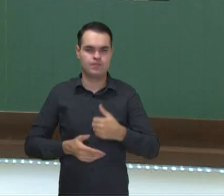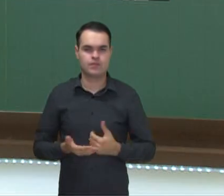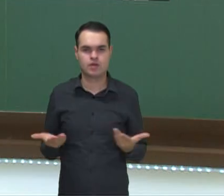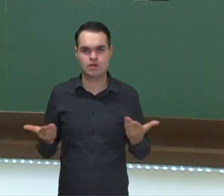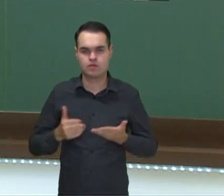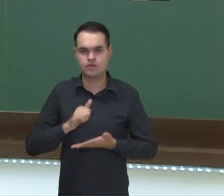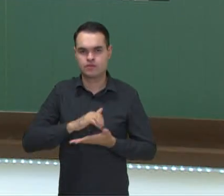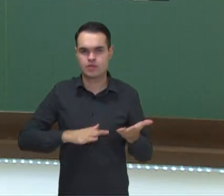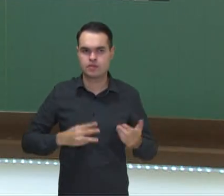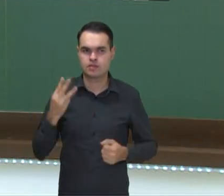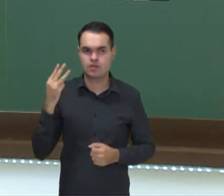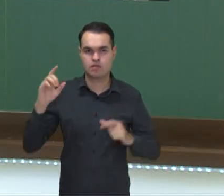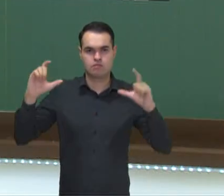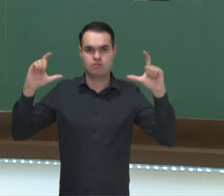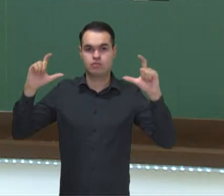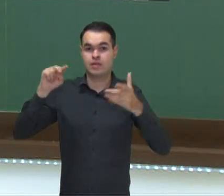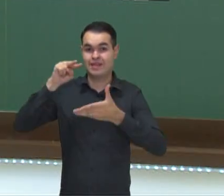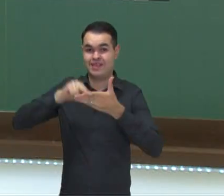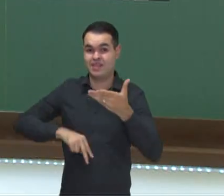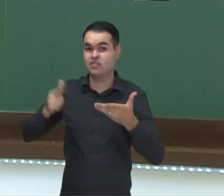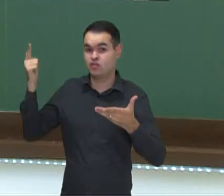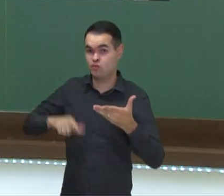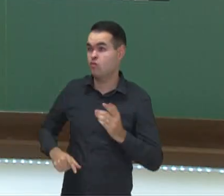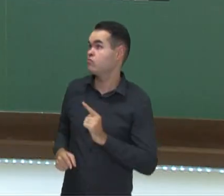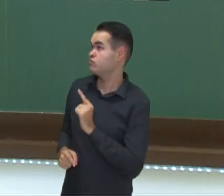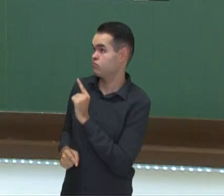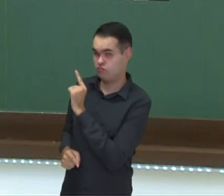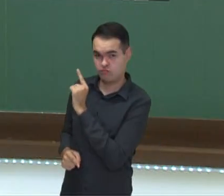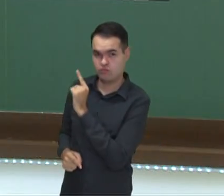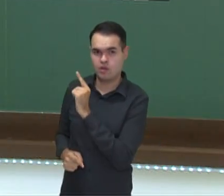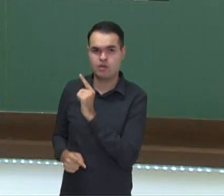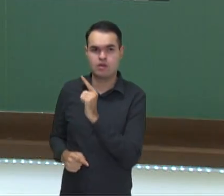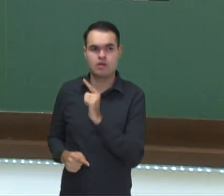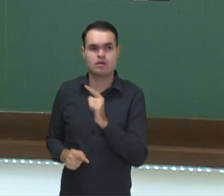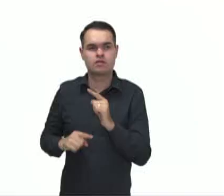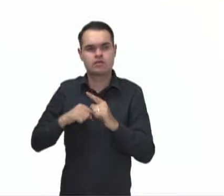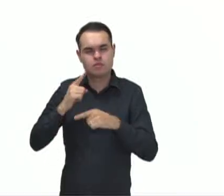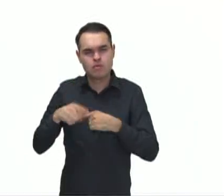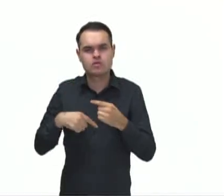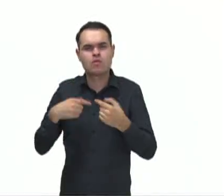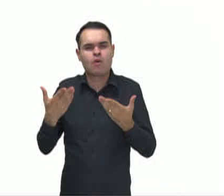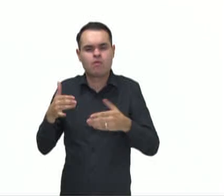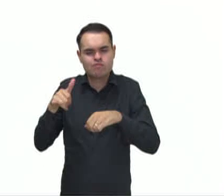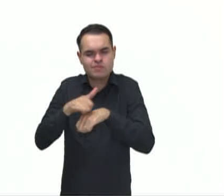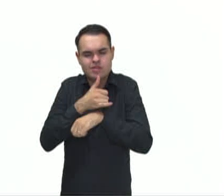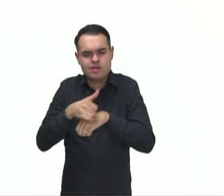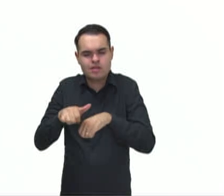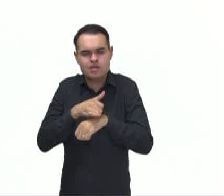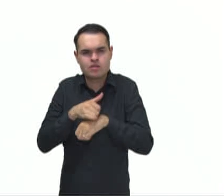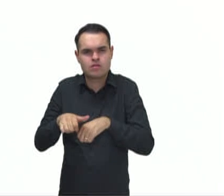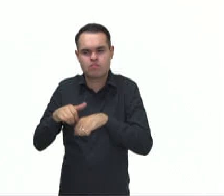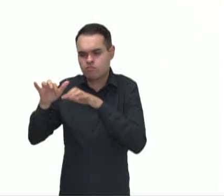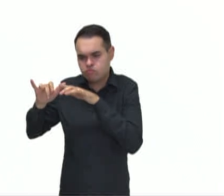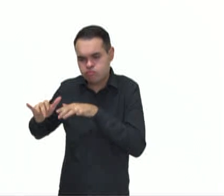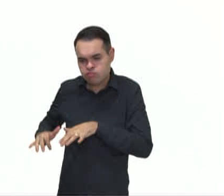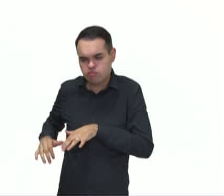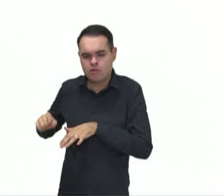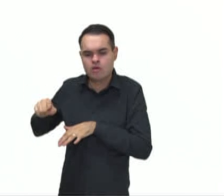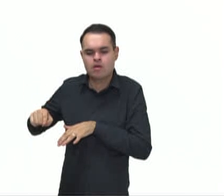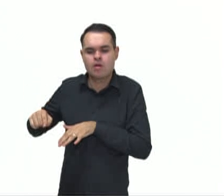3. Temos um trecho para você reler e embasar sua resposta. Qual estratégia é utilizada pelos autores